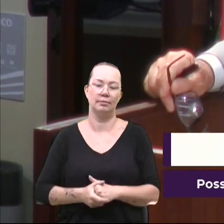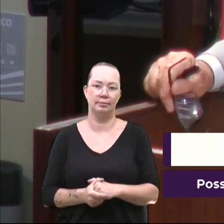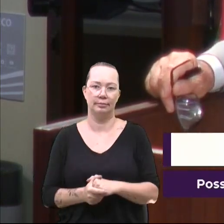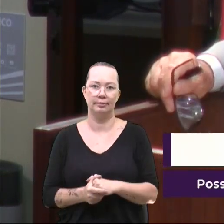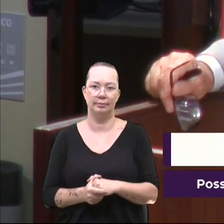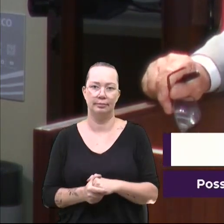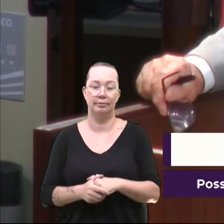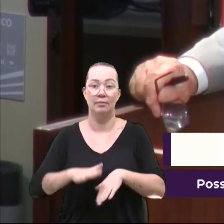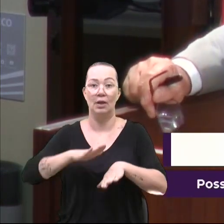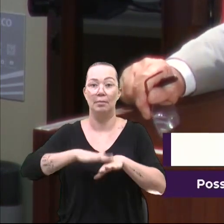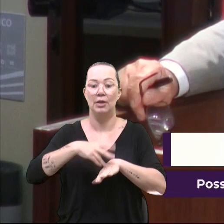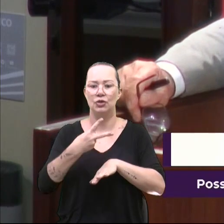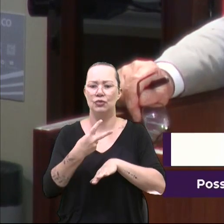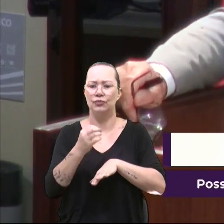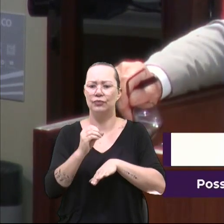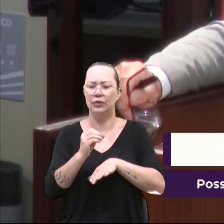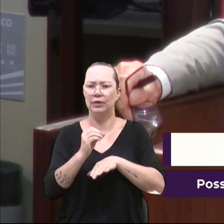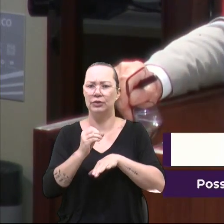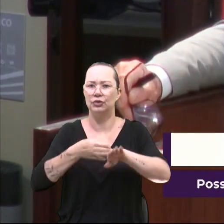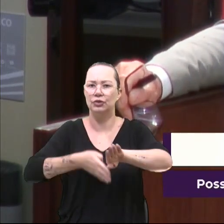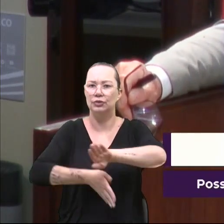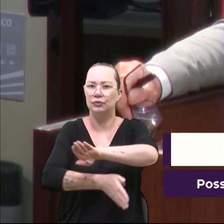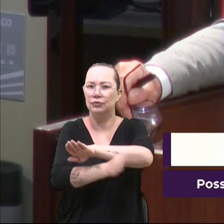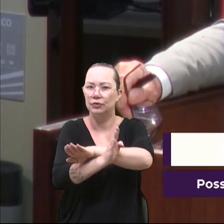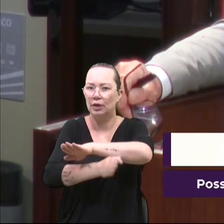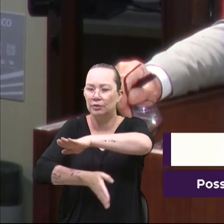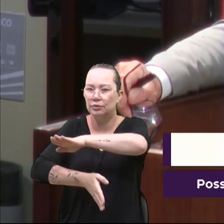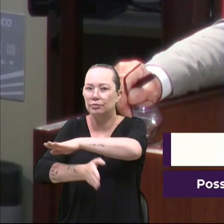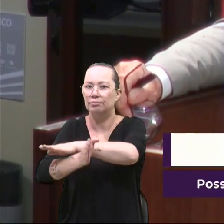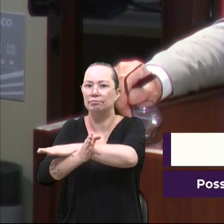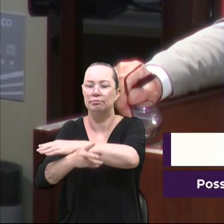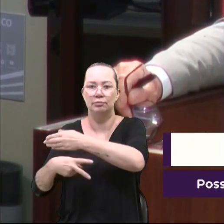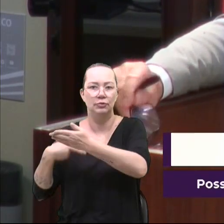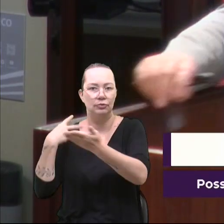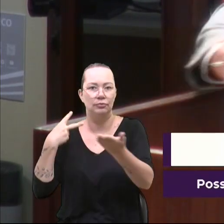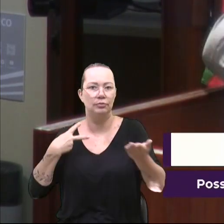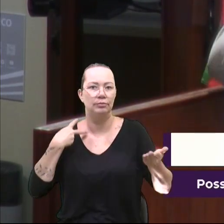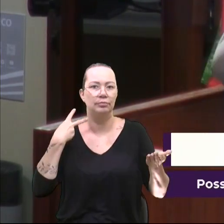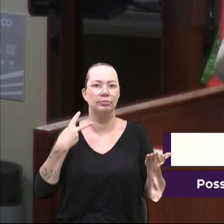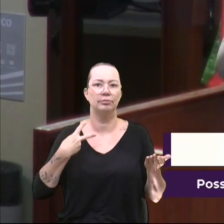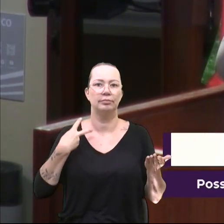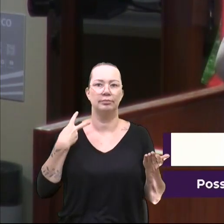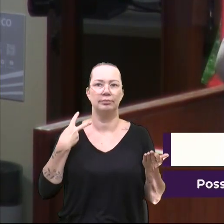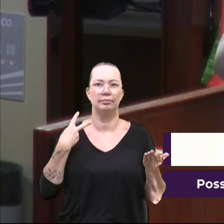Mais de 20 viagens, vereadores